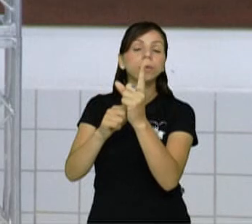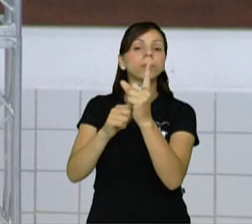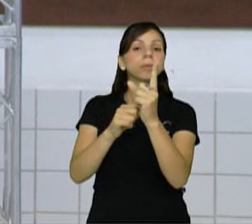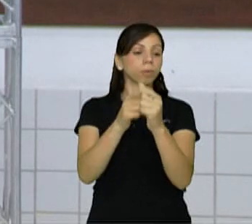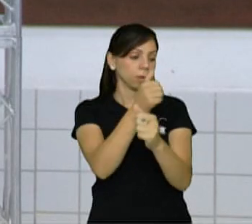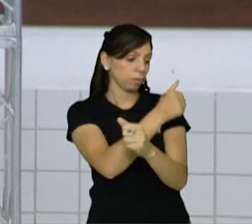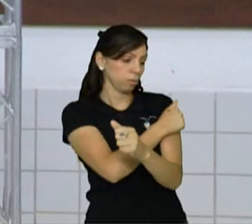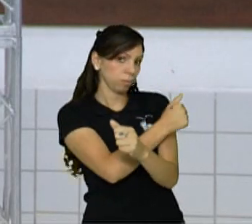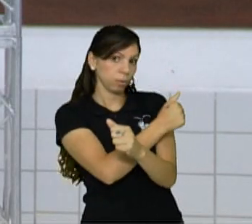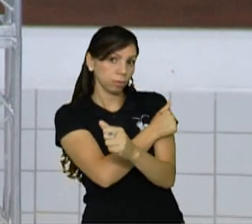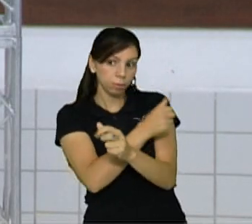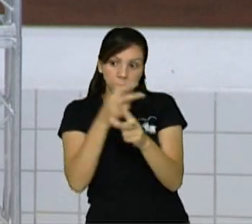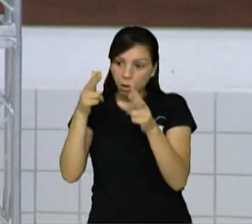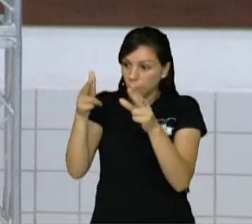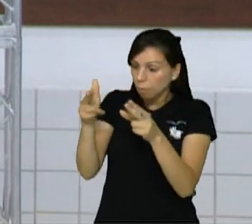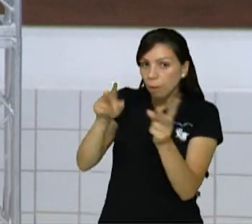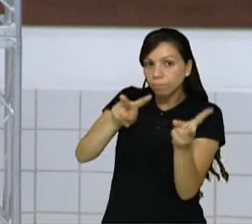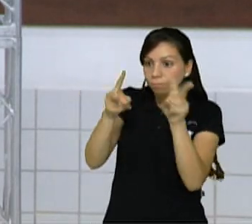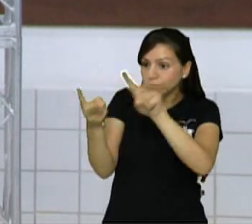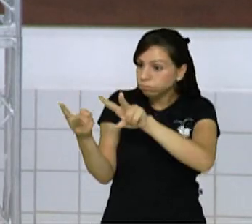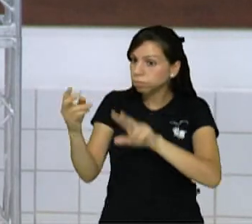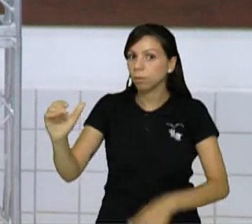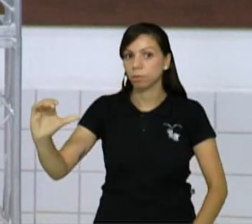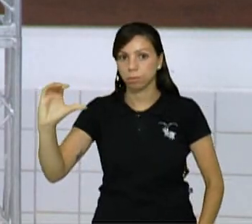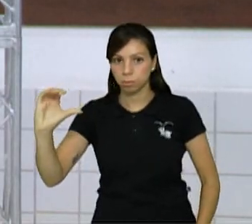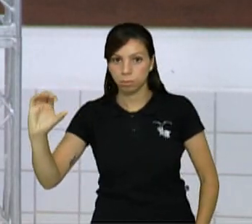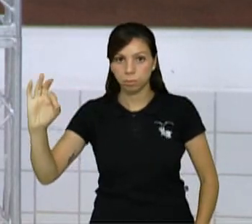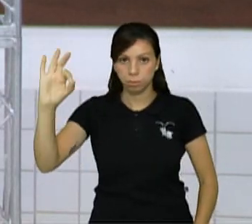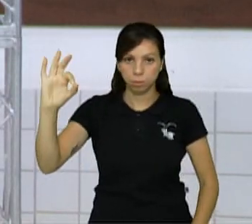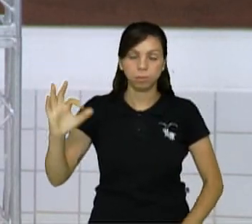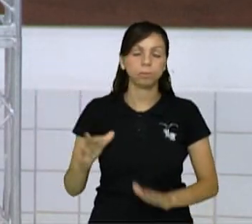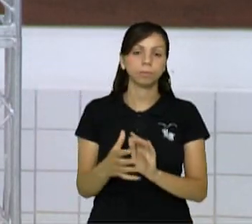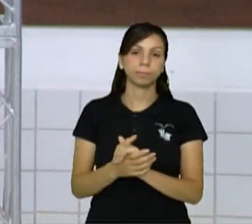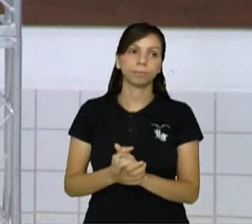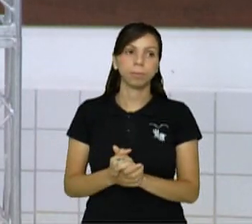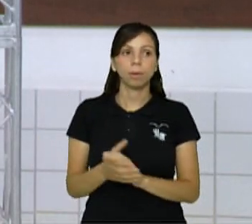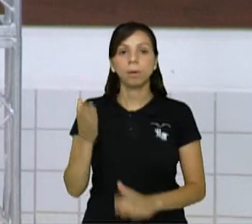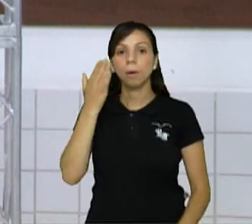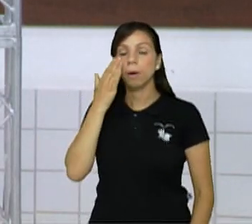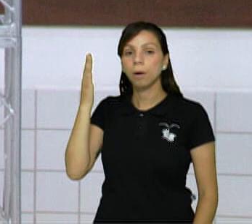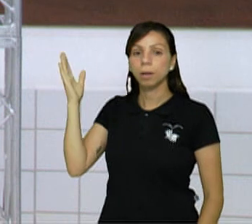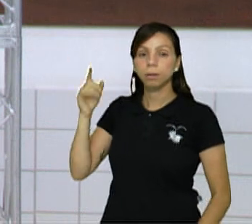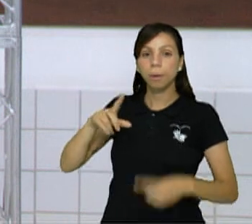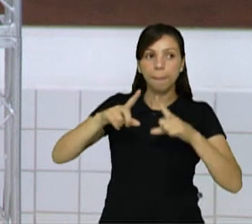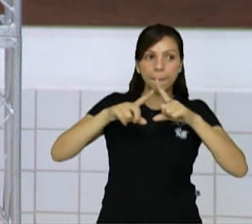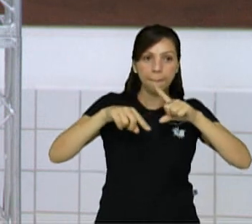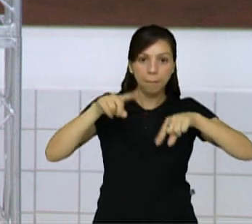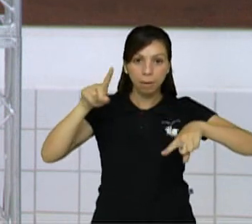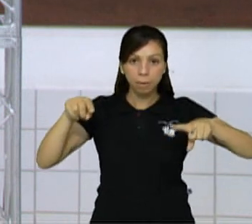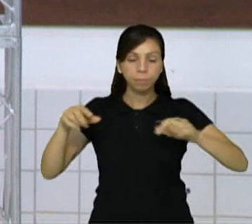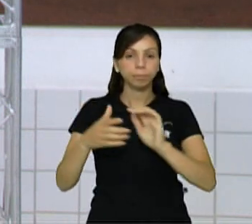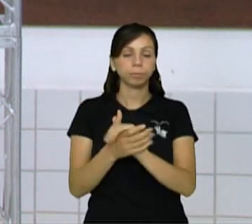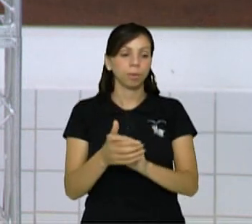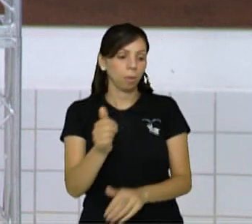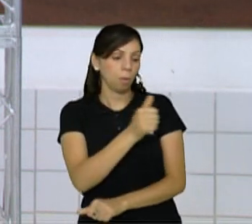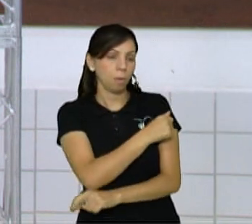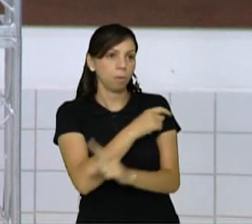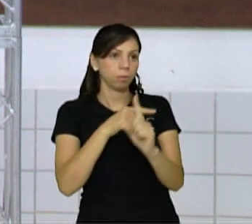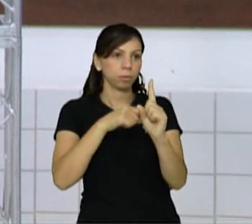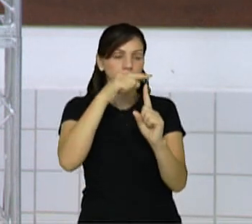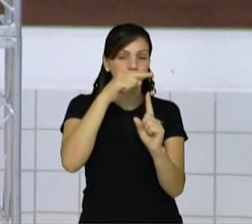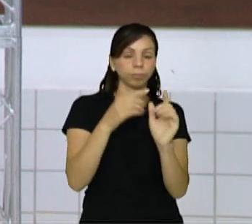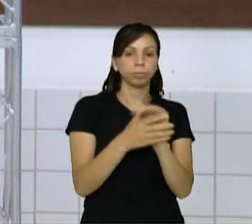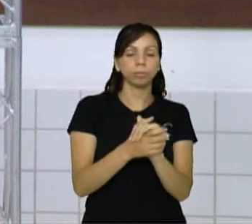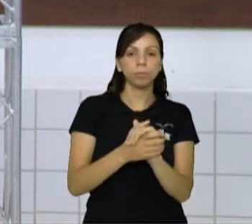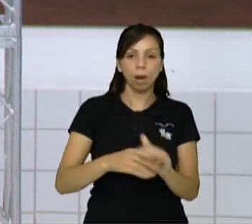é igual à escala em Celsius. Então, pessoal, lembre-se, ele me deu essas variações. A escala do aluno ela varia de 0 até